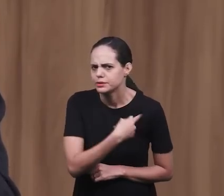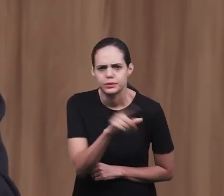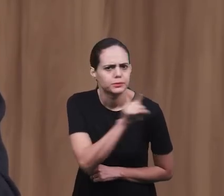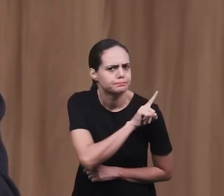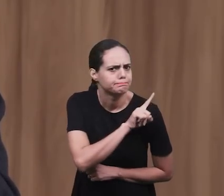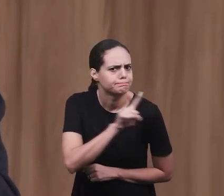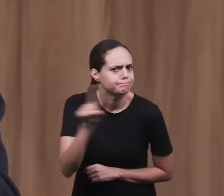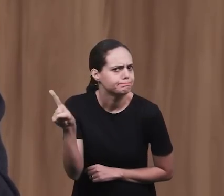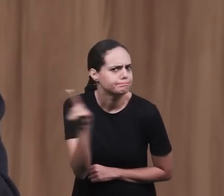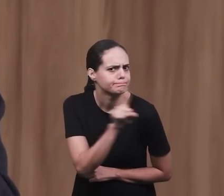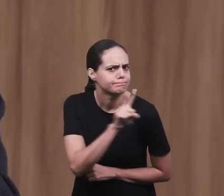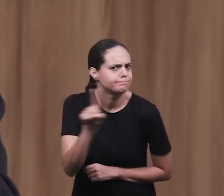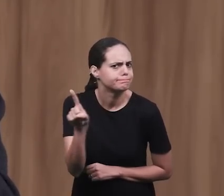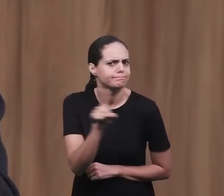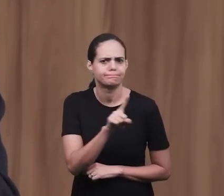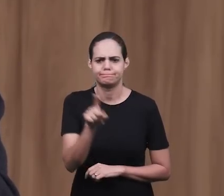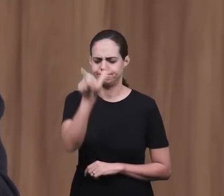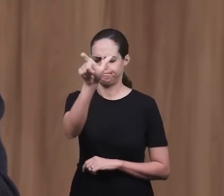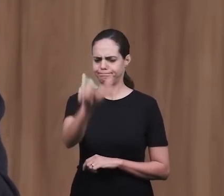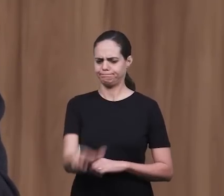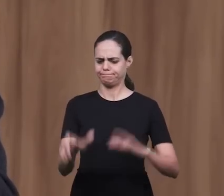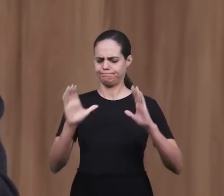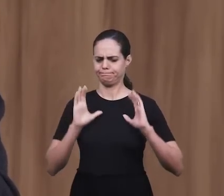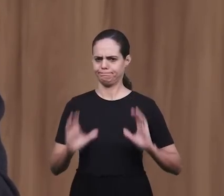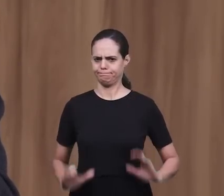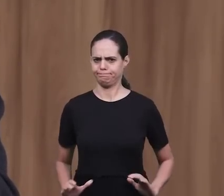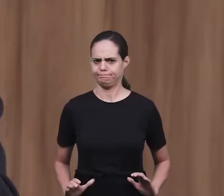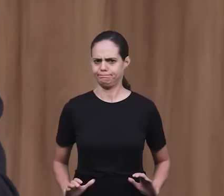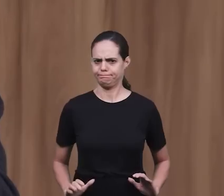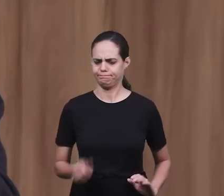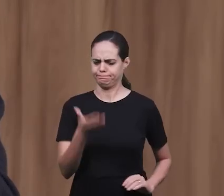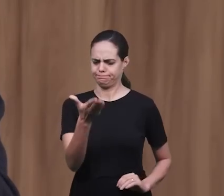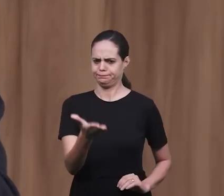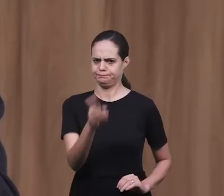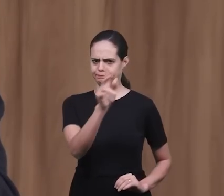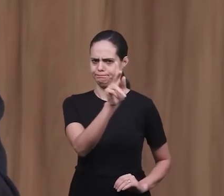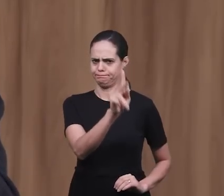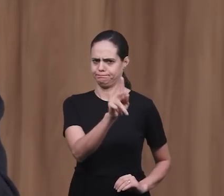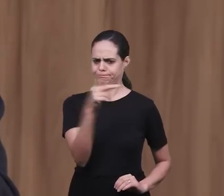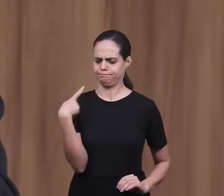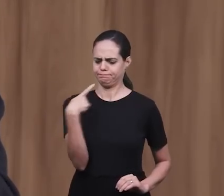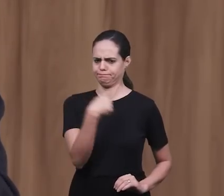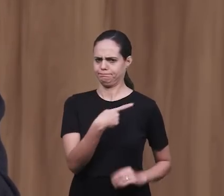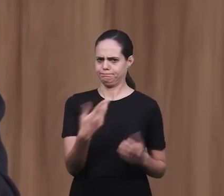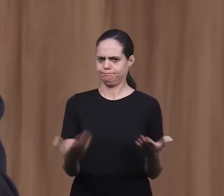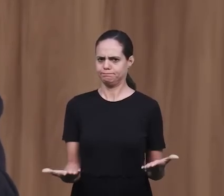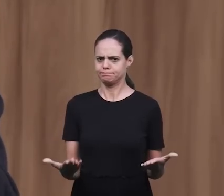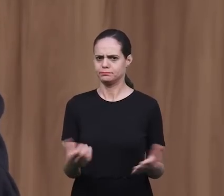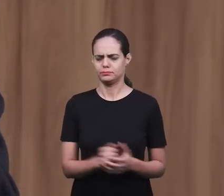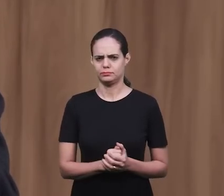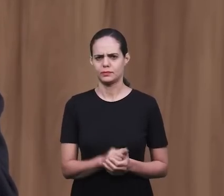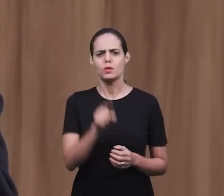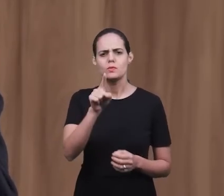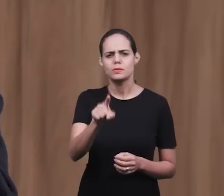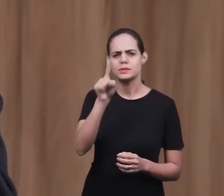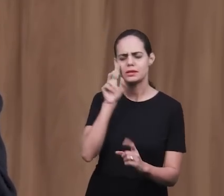apropriada para a figura de um pastor. Quem olha para um pastor, vê ali uma pessoa